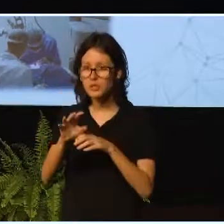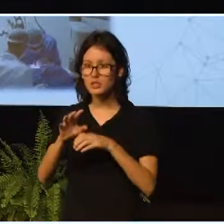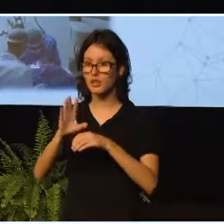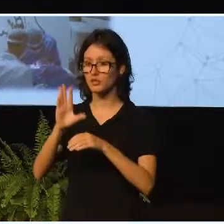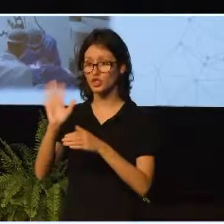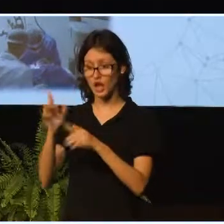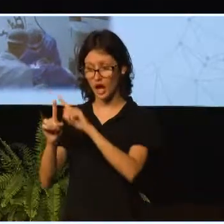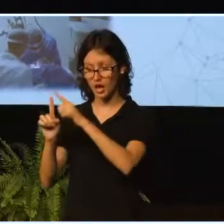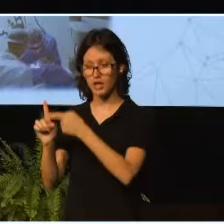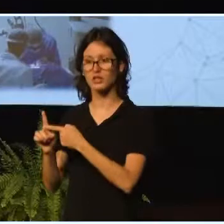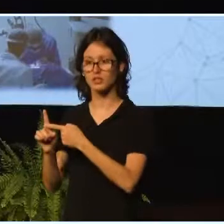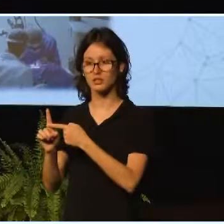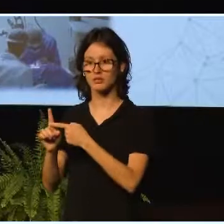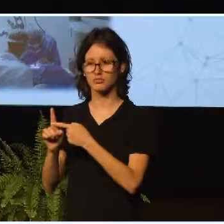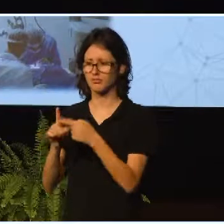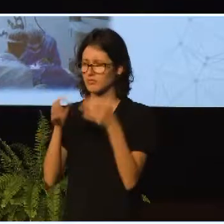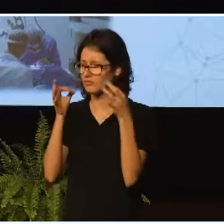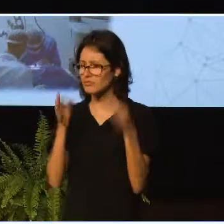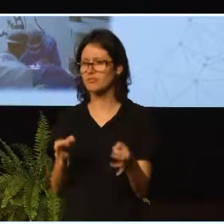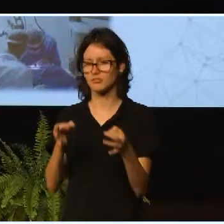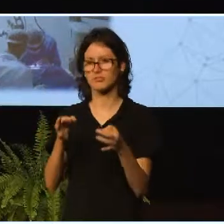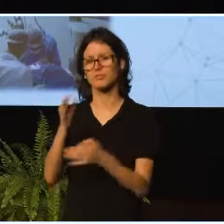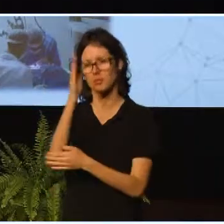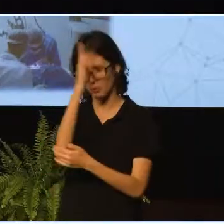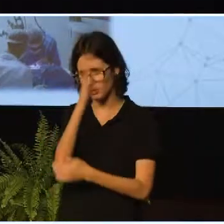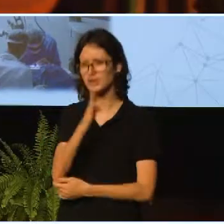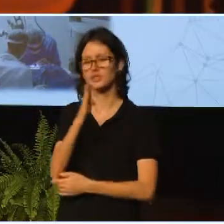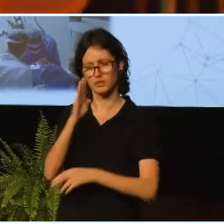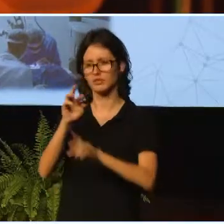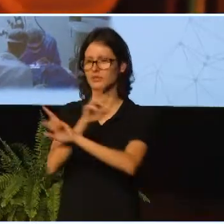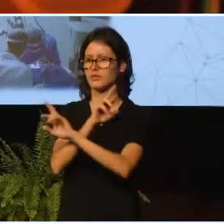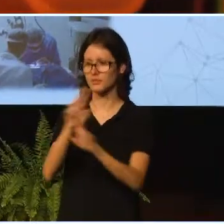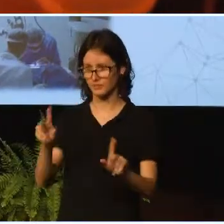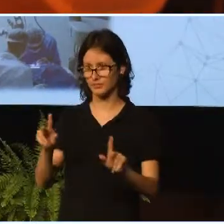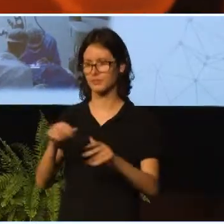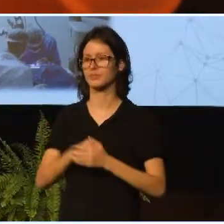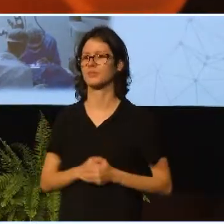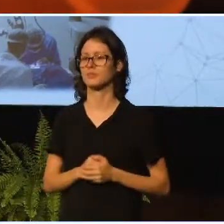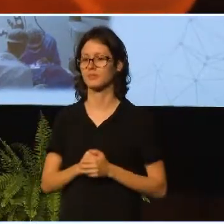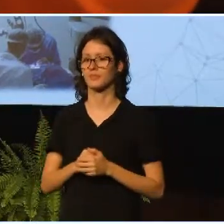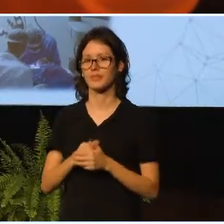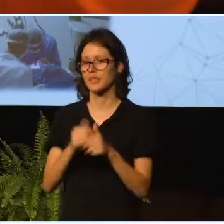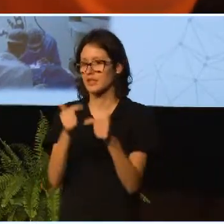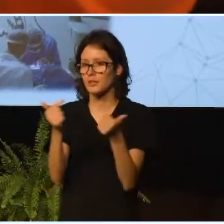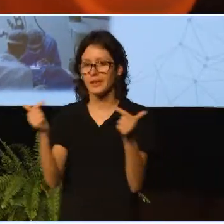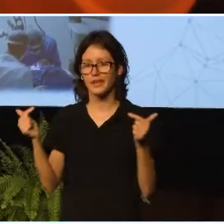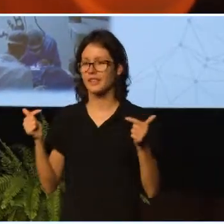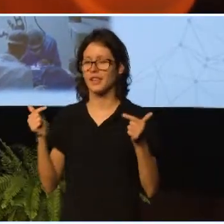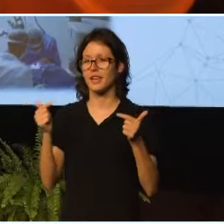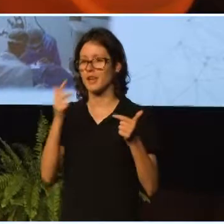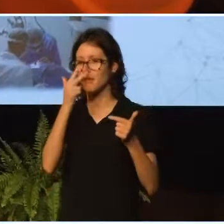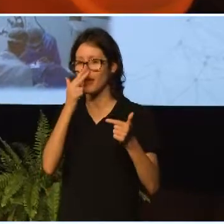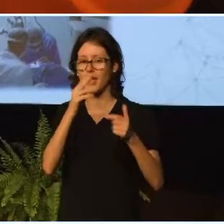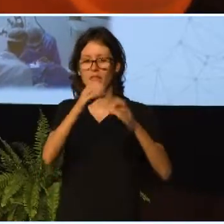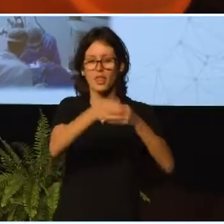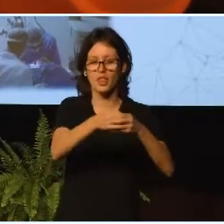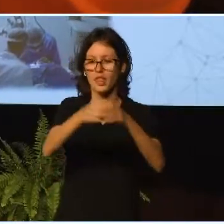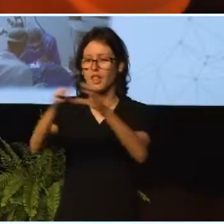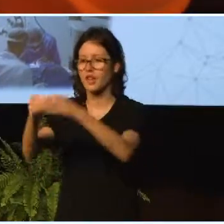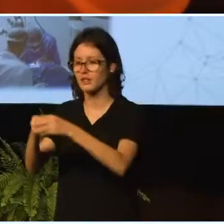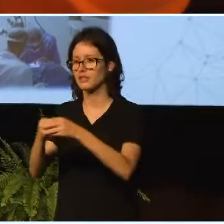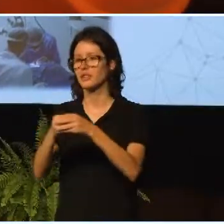fase, certamente o Brasil seria diferente. Não teríamos ilhas de